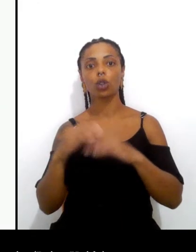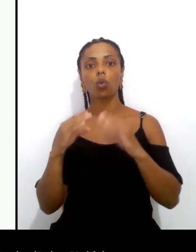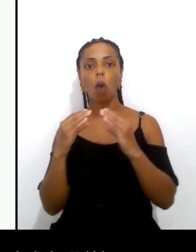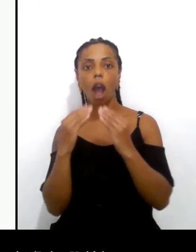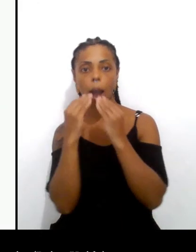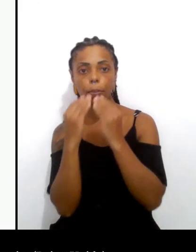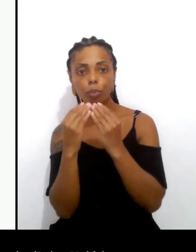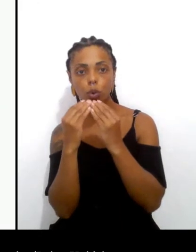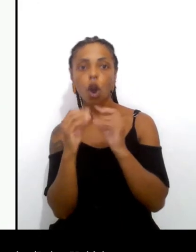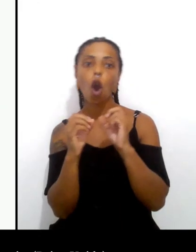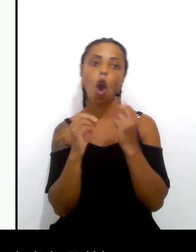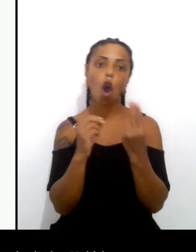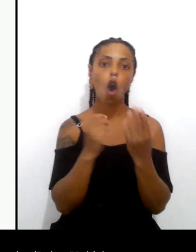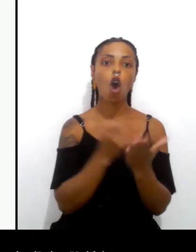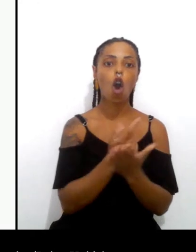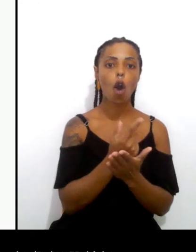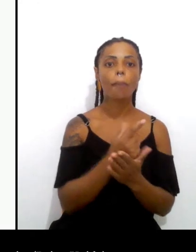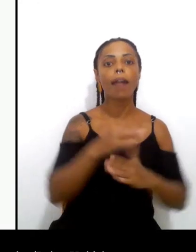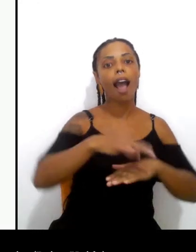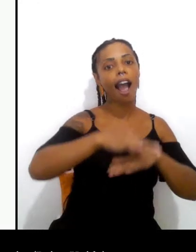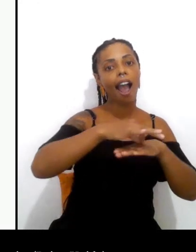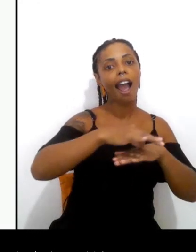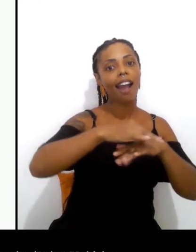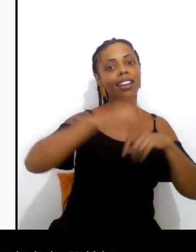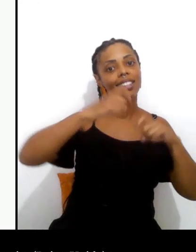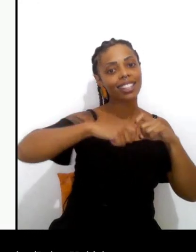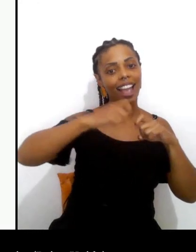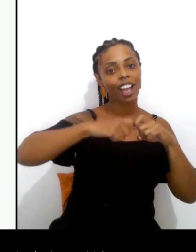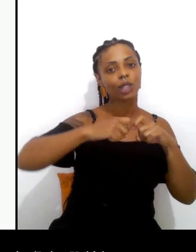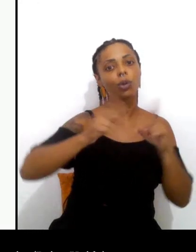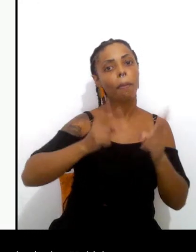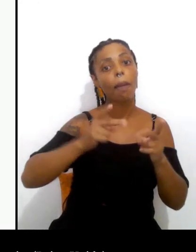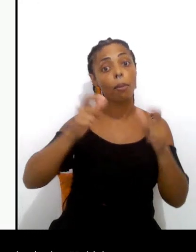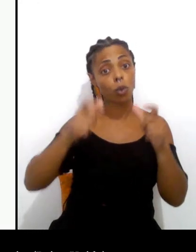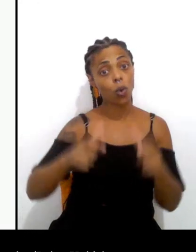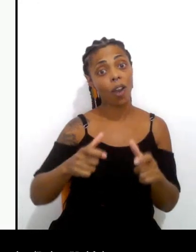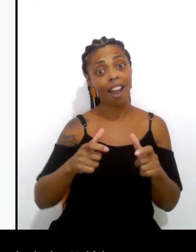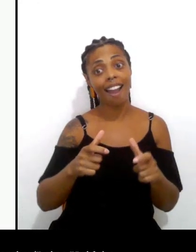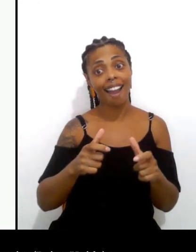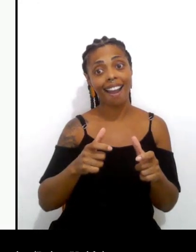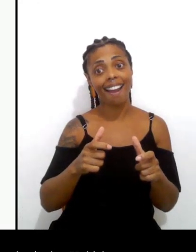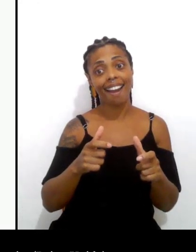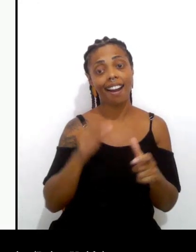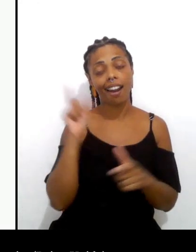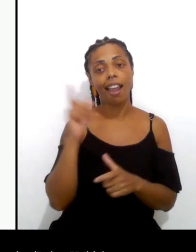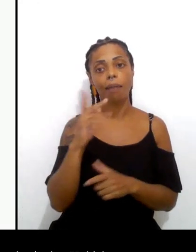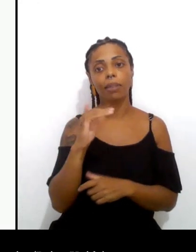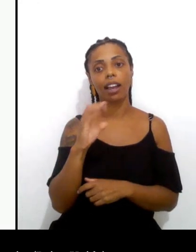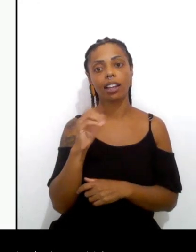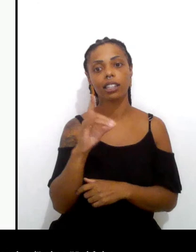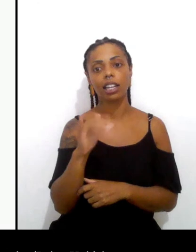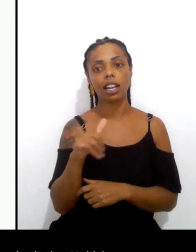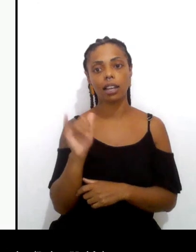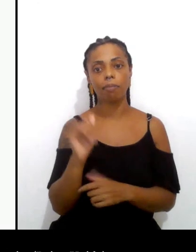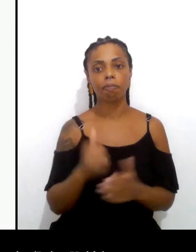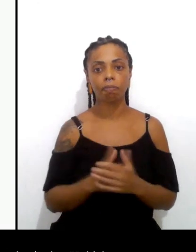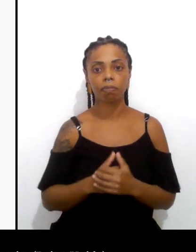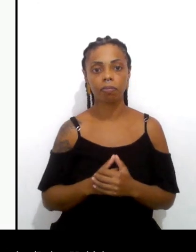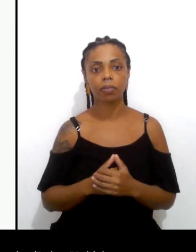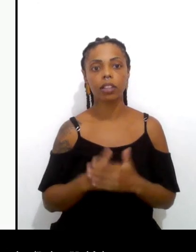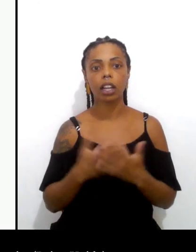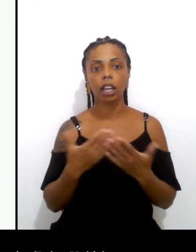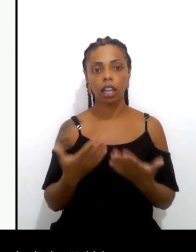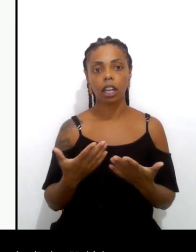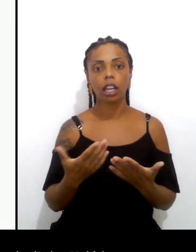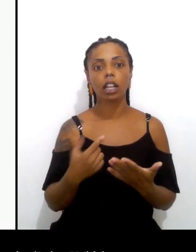a carne do sexo na mesma região no mesmo local em de licercas então Aqui Nós pensamos